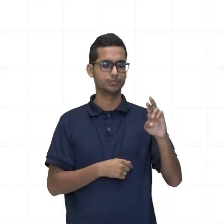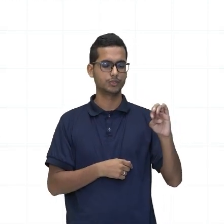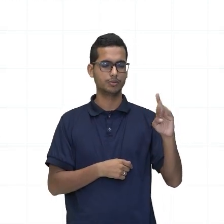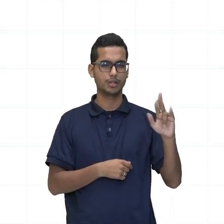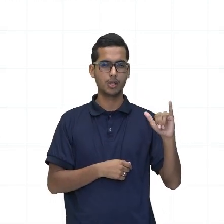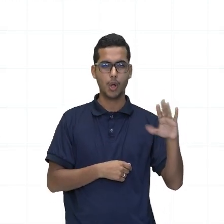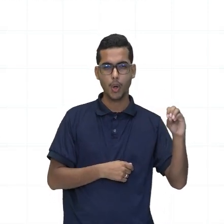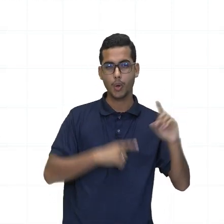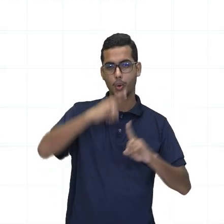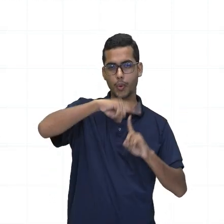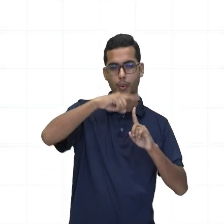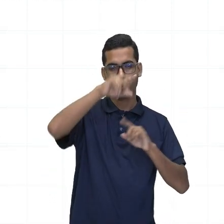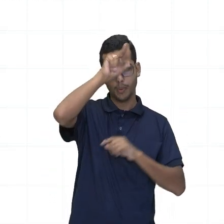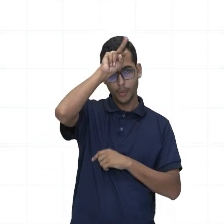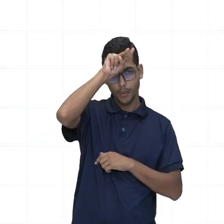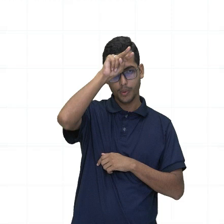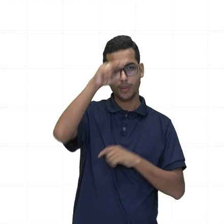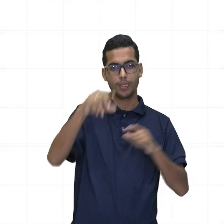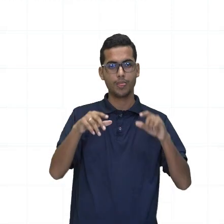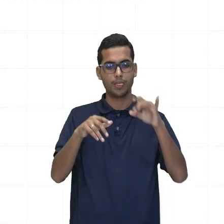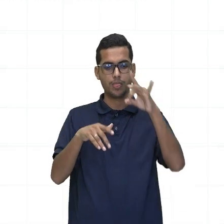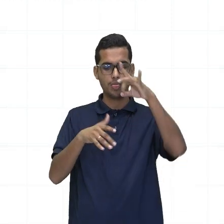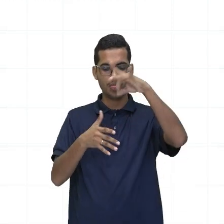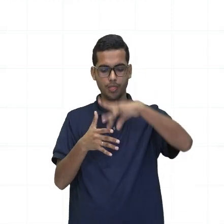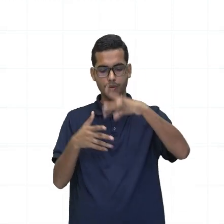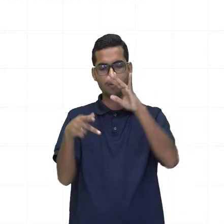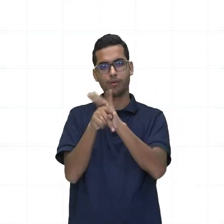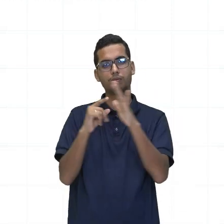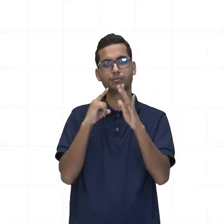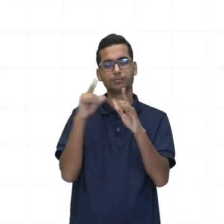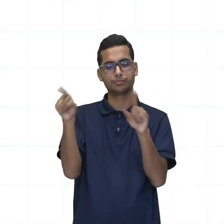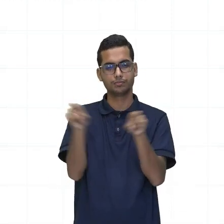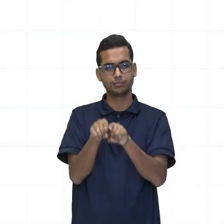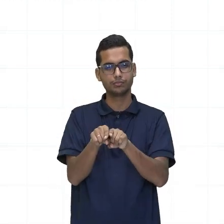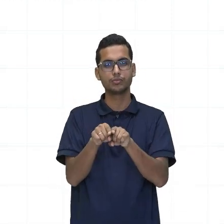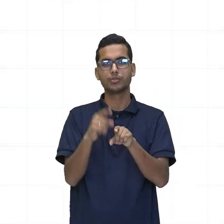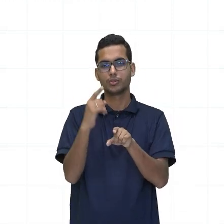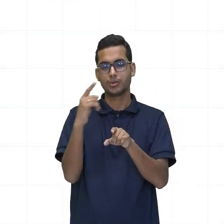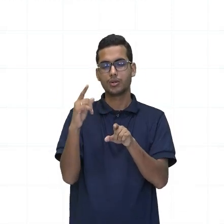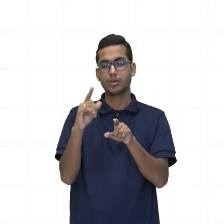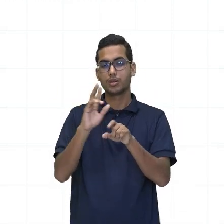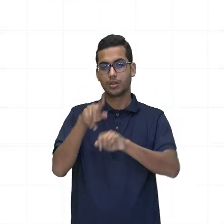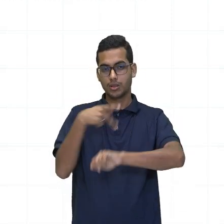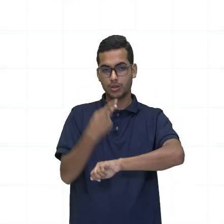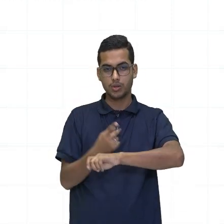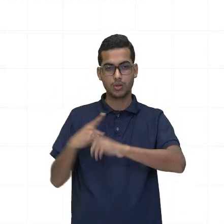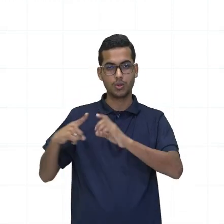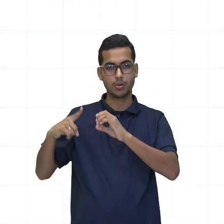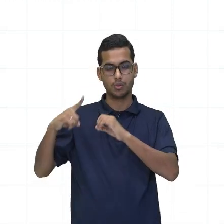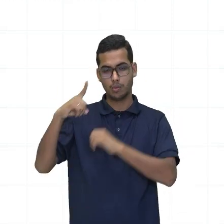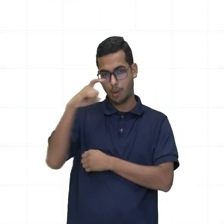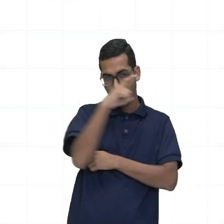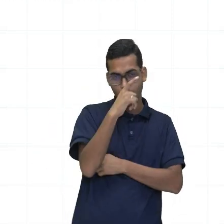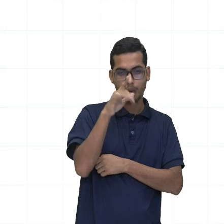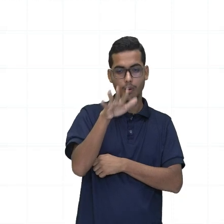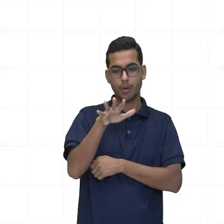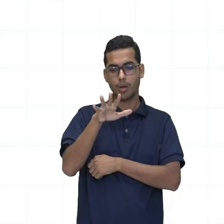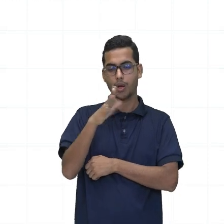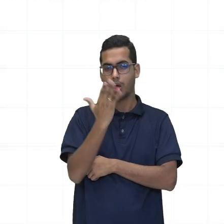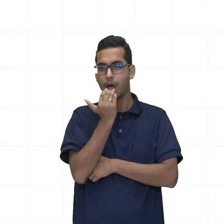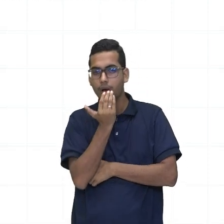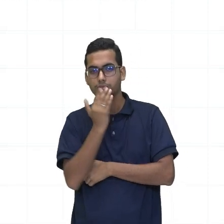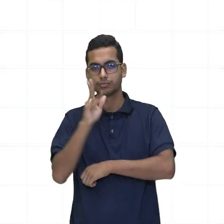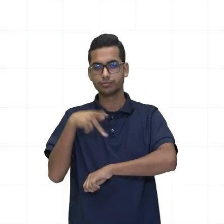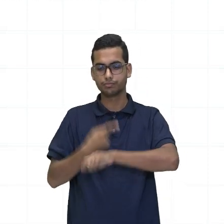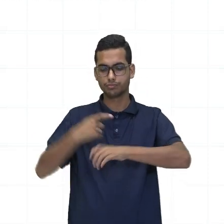barbeiro é que vai então ter, né, aquele micro-organismo, aquele protozoário causador da doença de Chagas. Outra forma de se